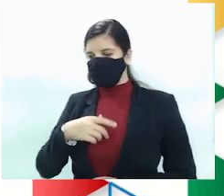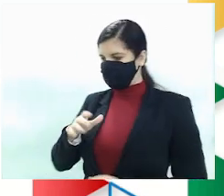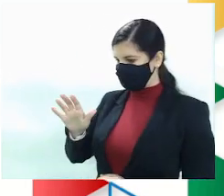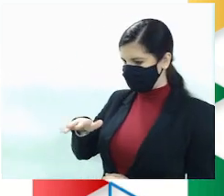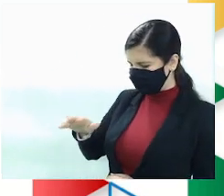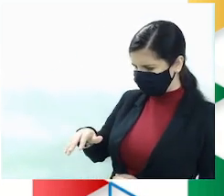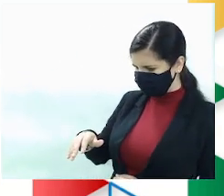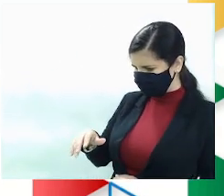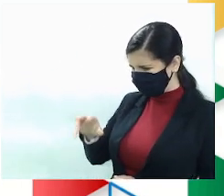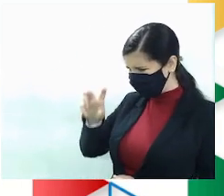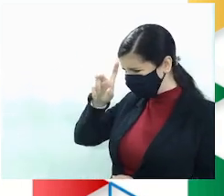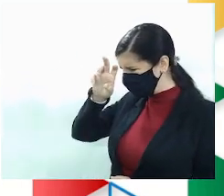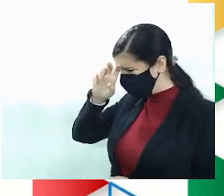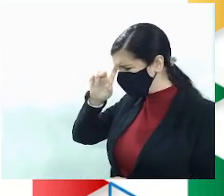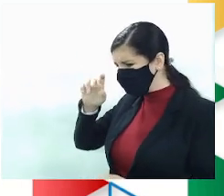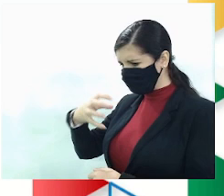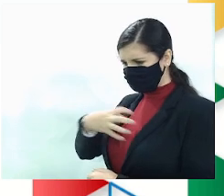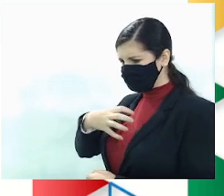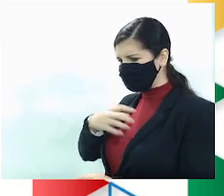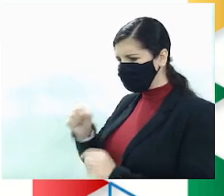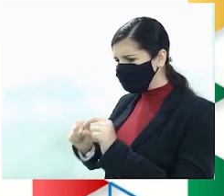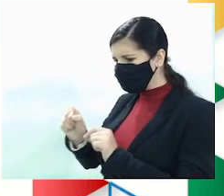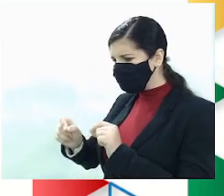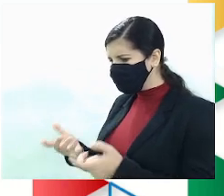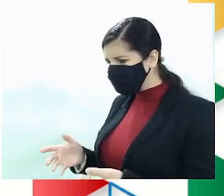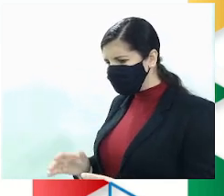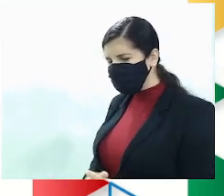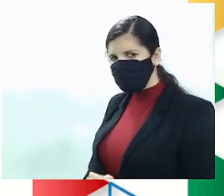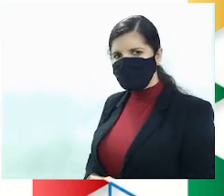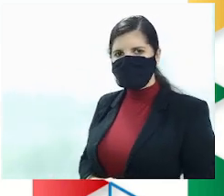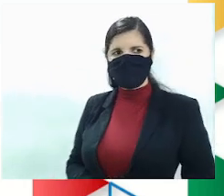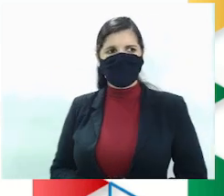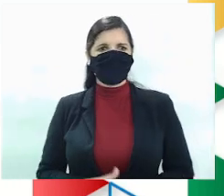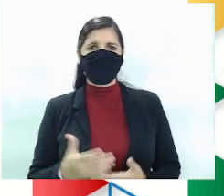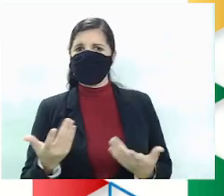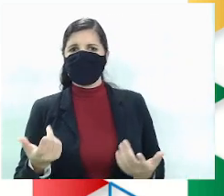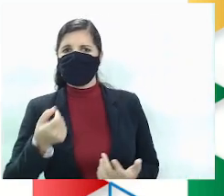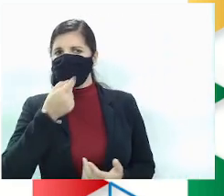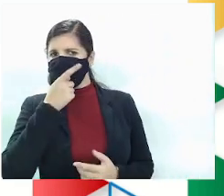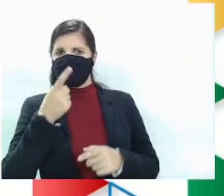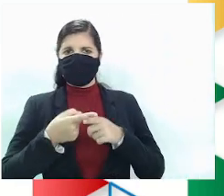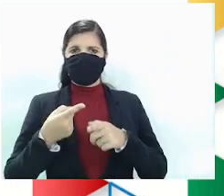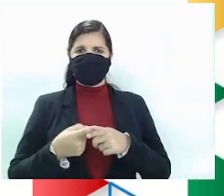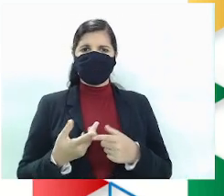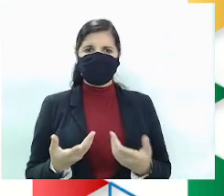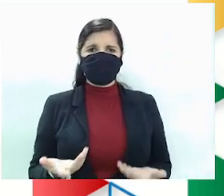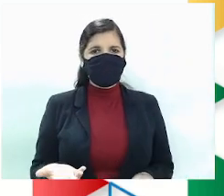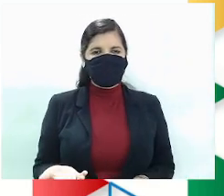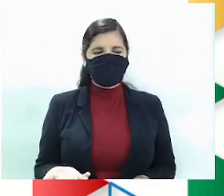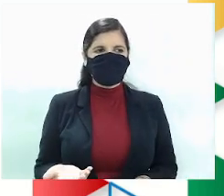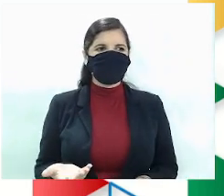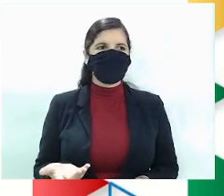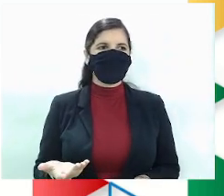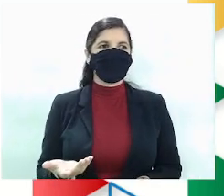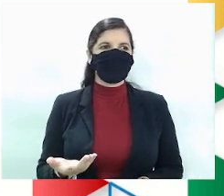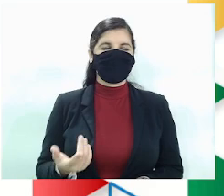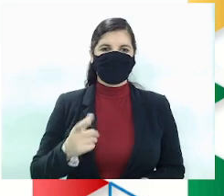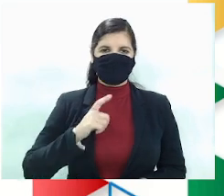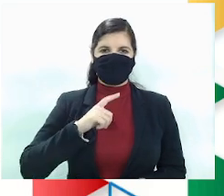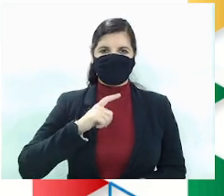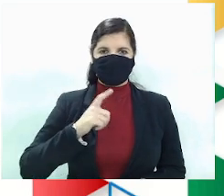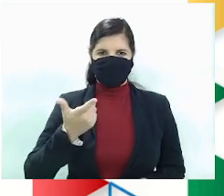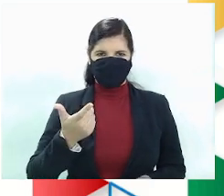responde: e o que é que a baratinha está sentindo? Por que temos aí nesse primeiro exemplo um efeito